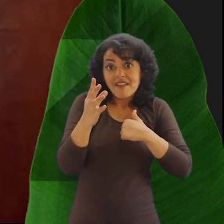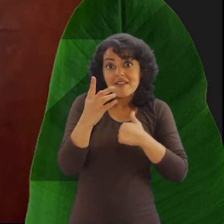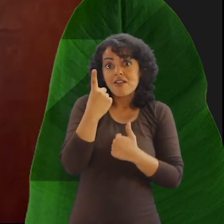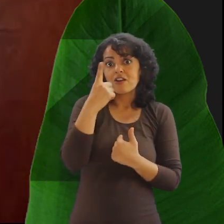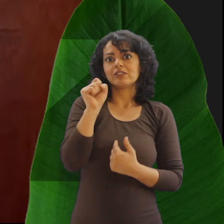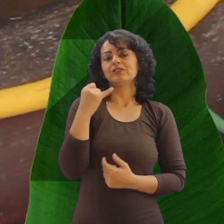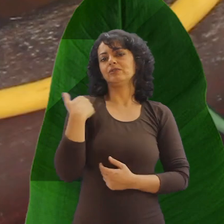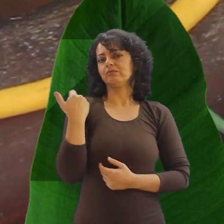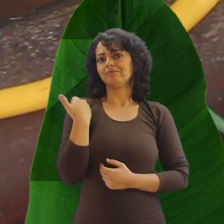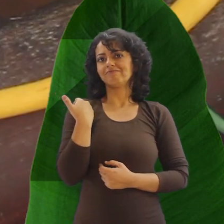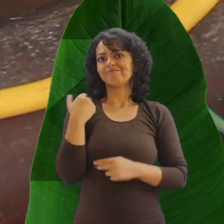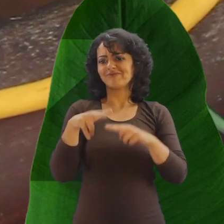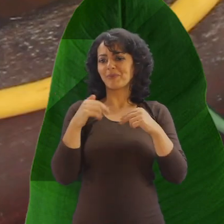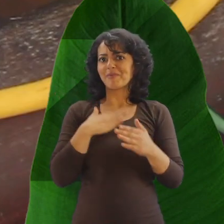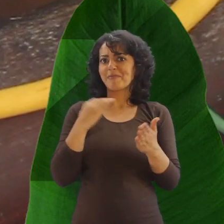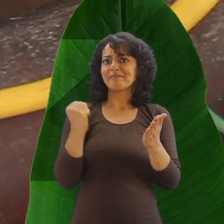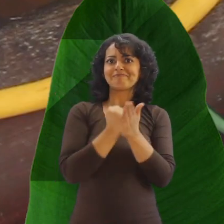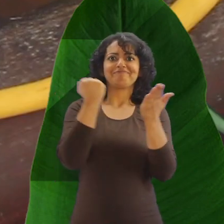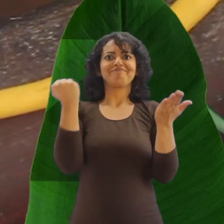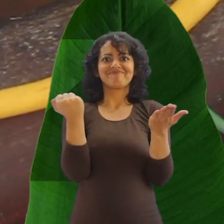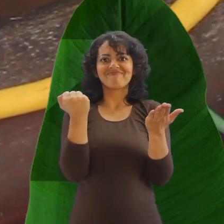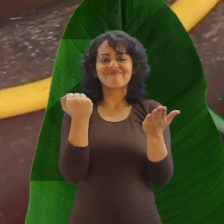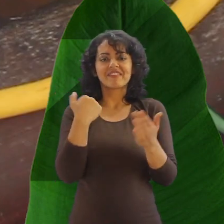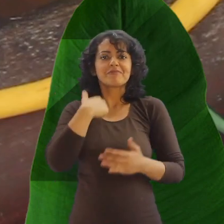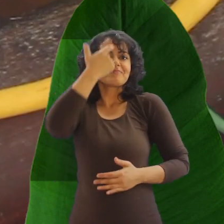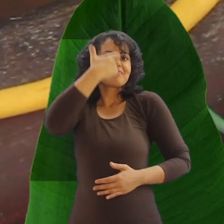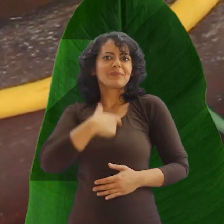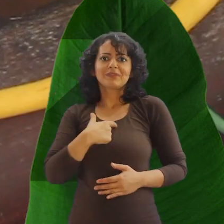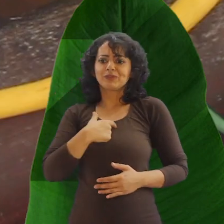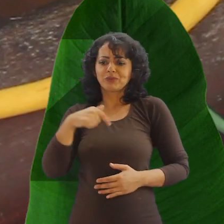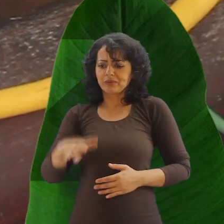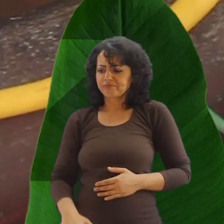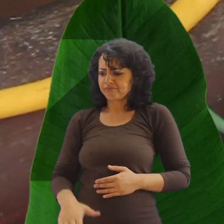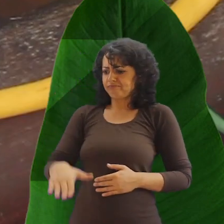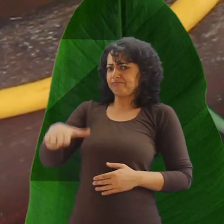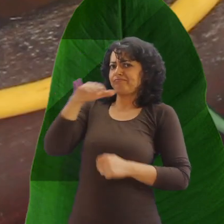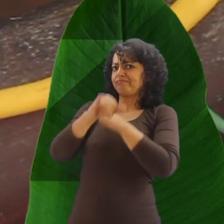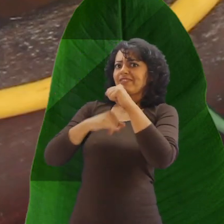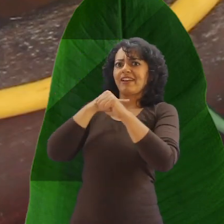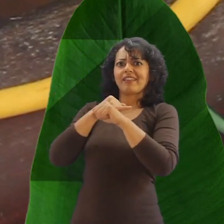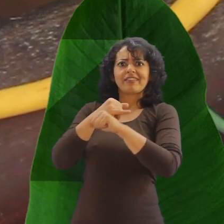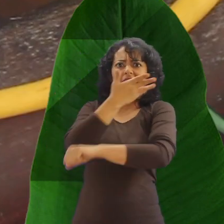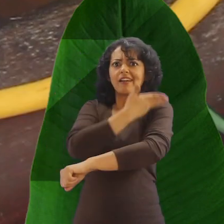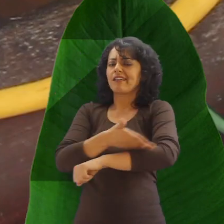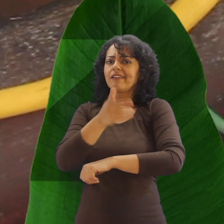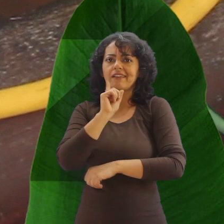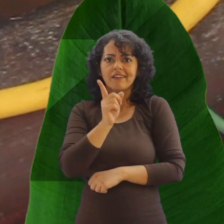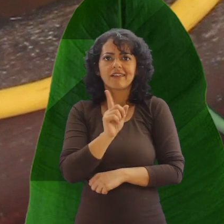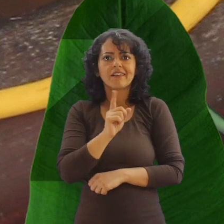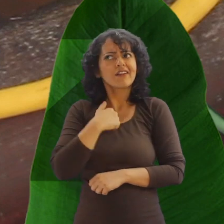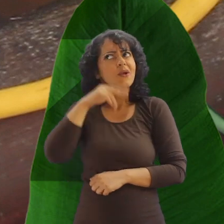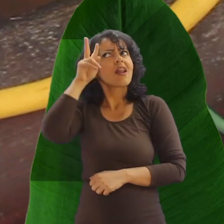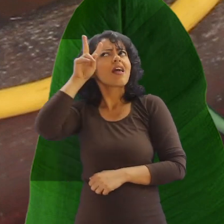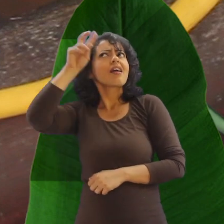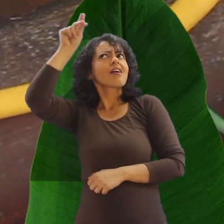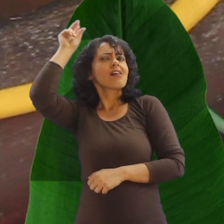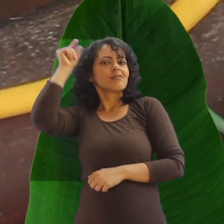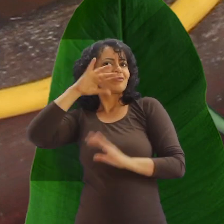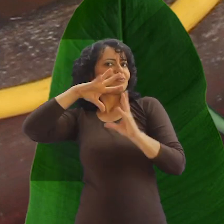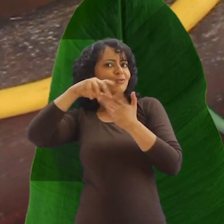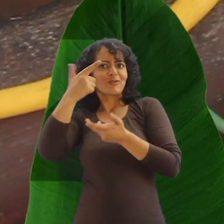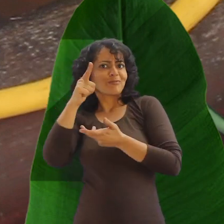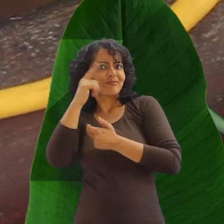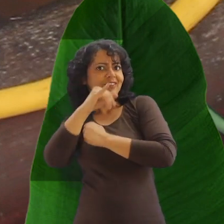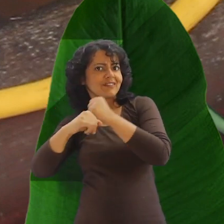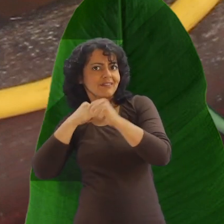18 anos. Então, isso é um marco, né? Eu não sou uma pessoa que desde criança existe internet. Eu tenho